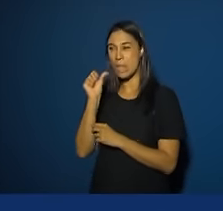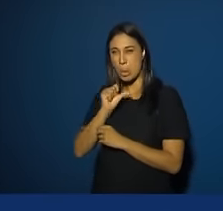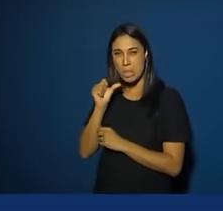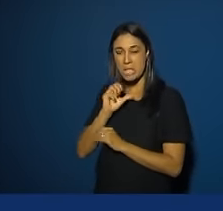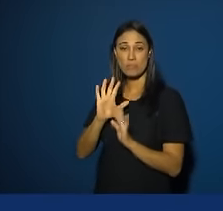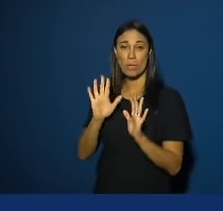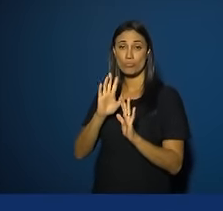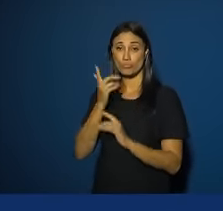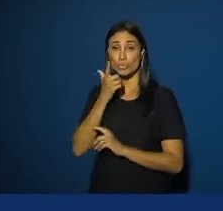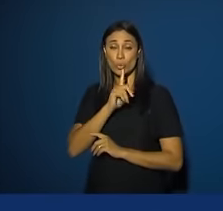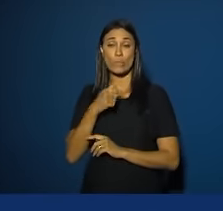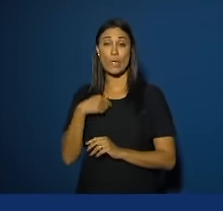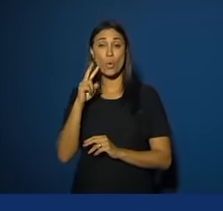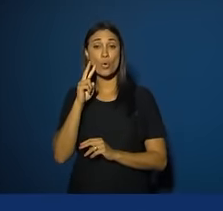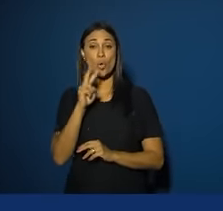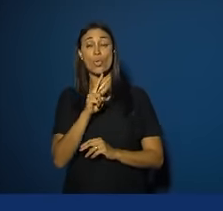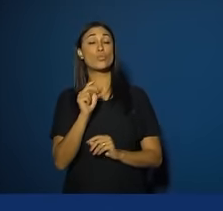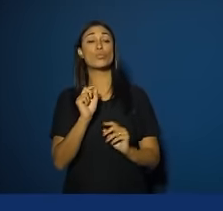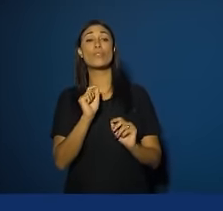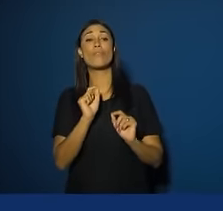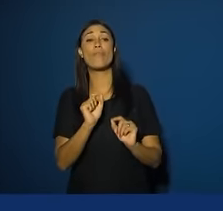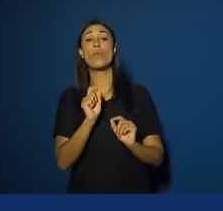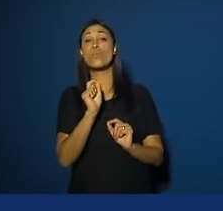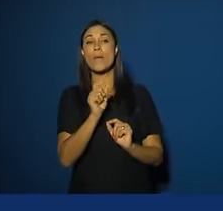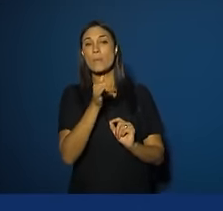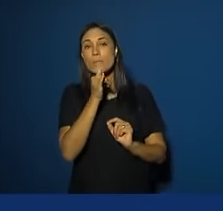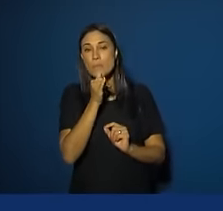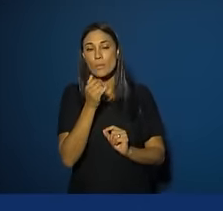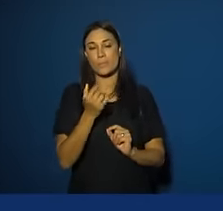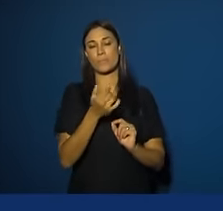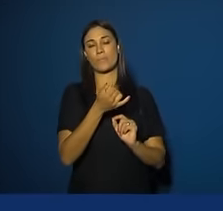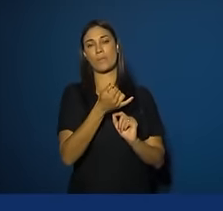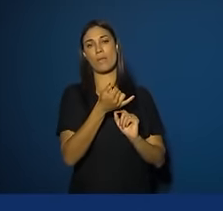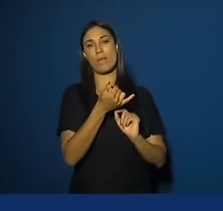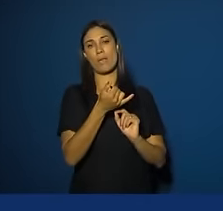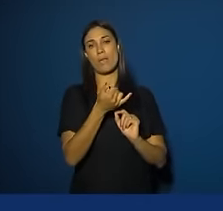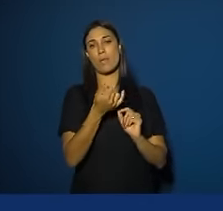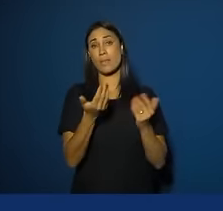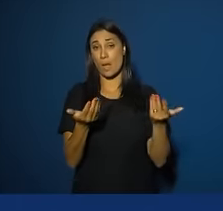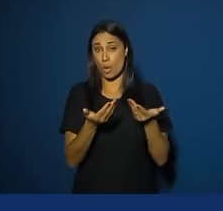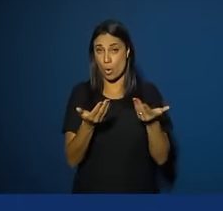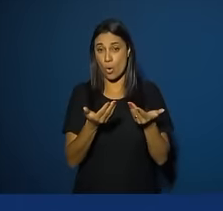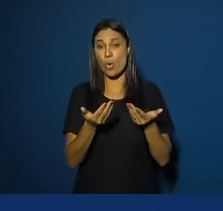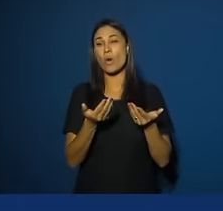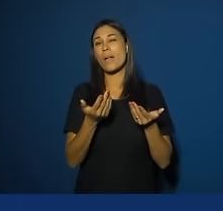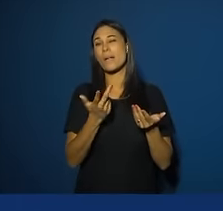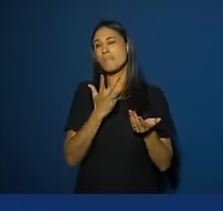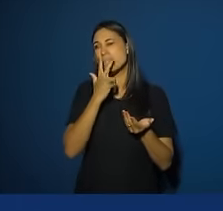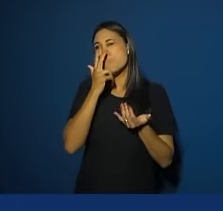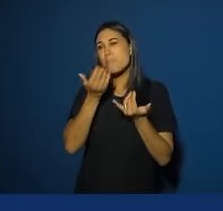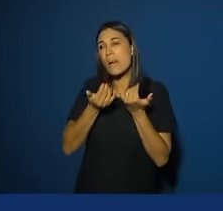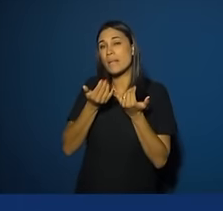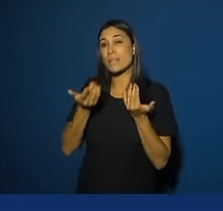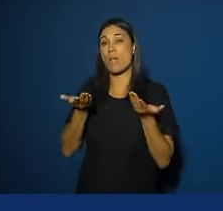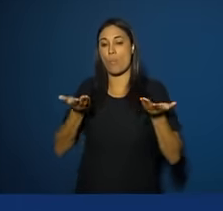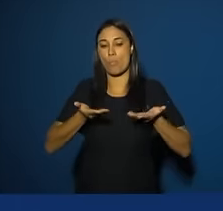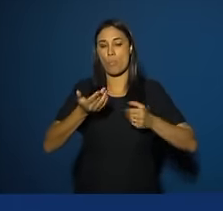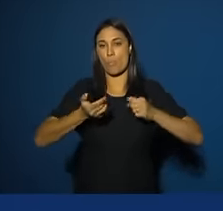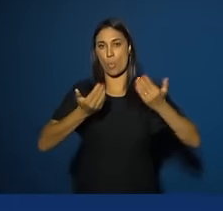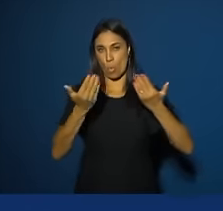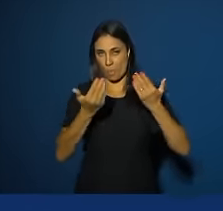novo eu gosto de ver os checks and balance e eu vou dar um exemplo que atravessa um pouquinho o momento